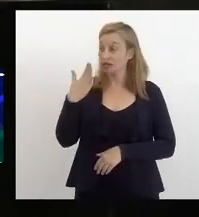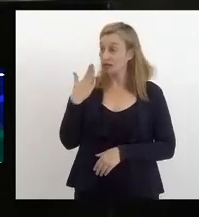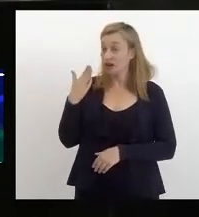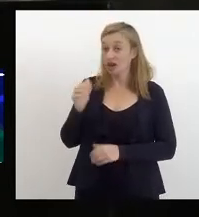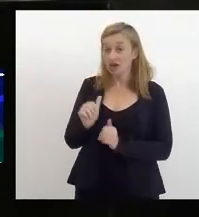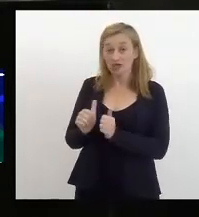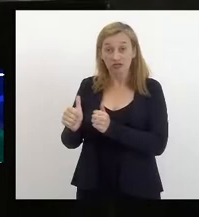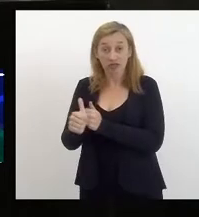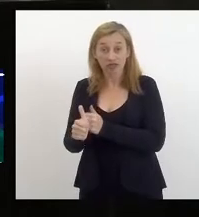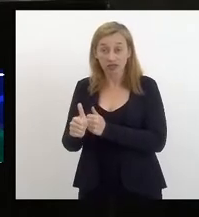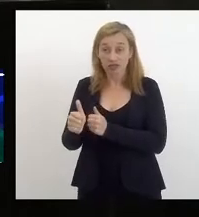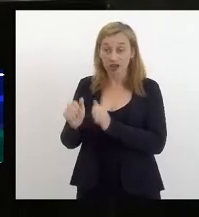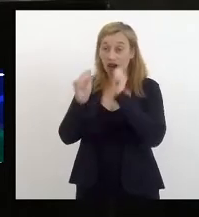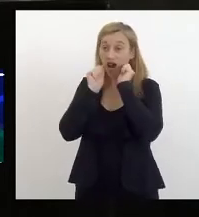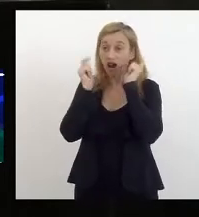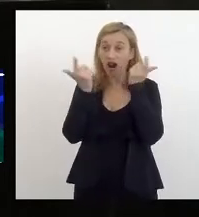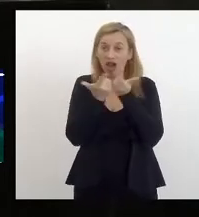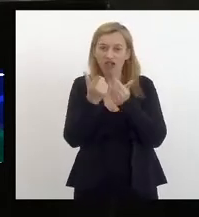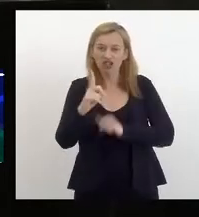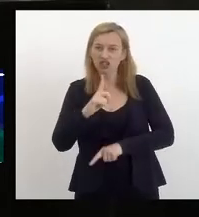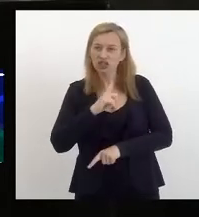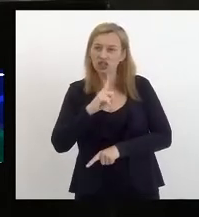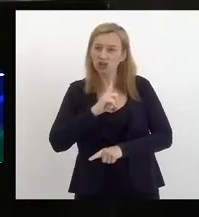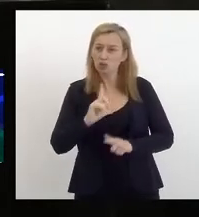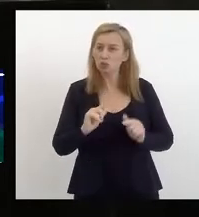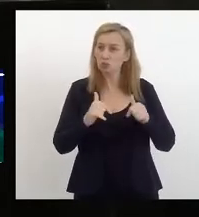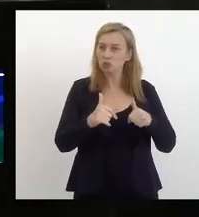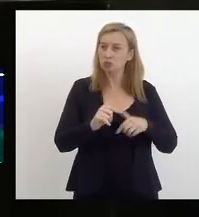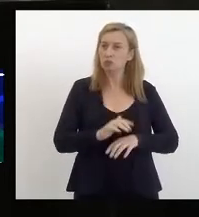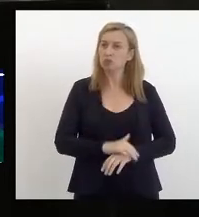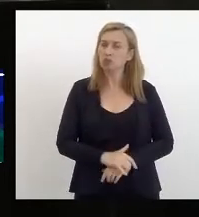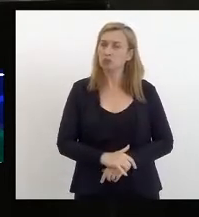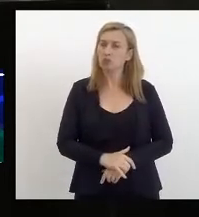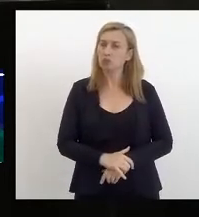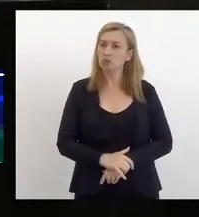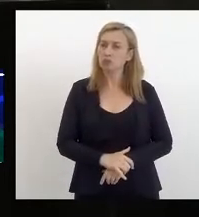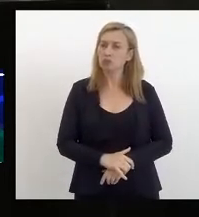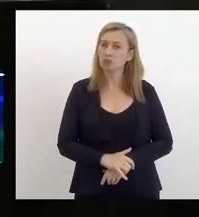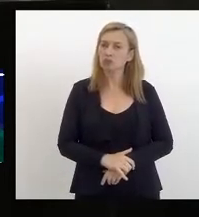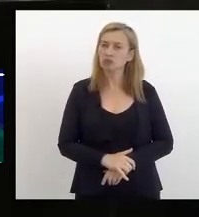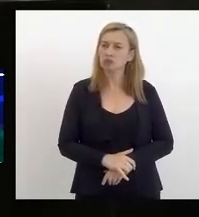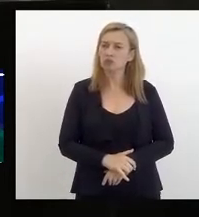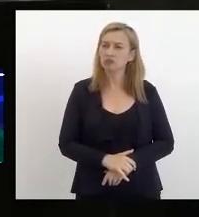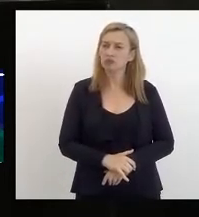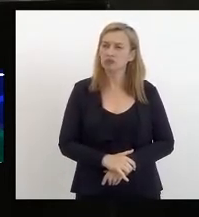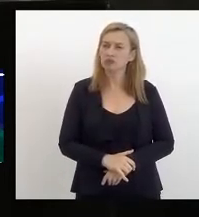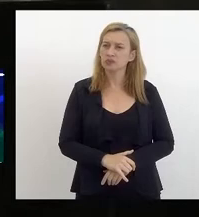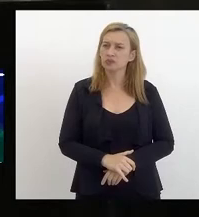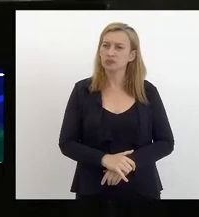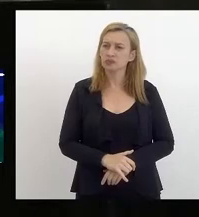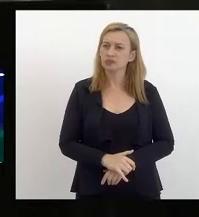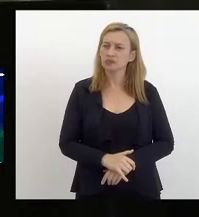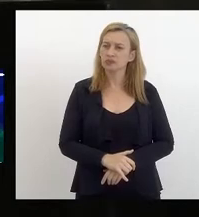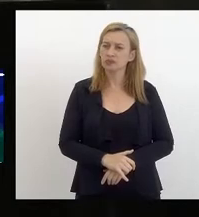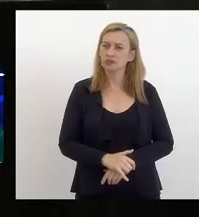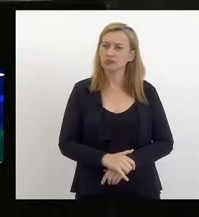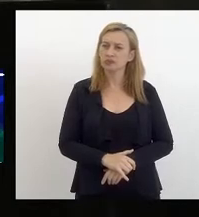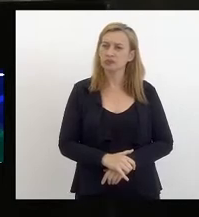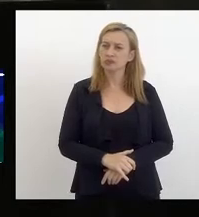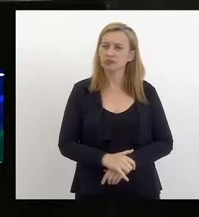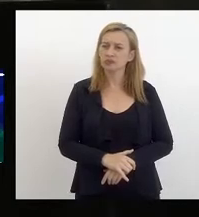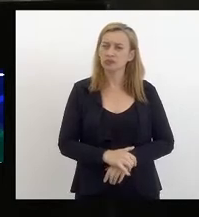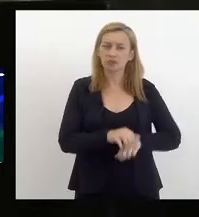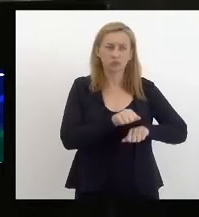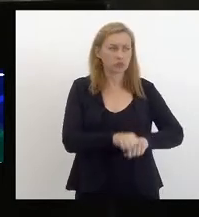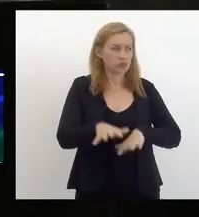frente à alerj e tem um ato que decorre de